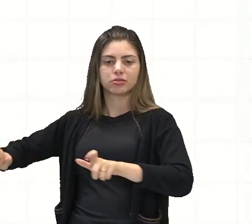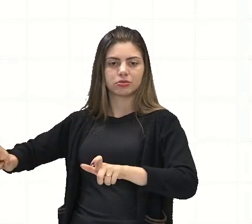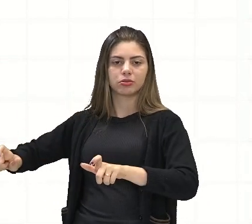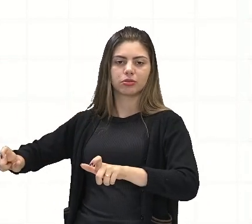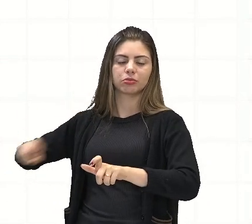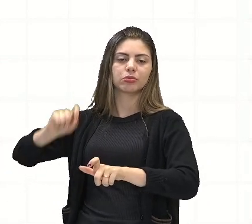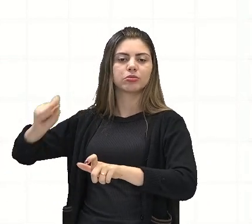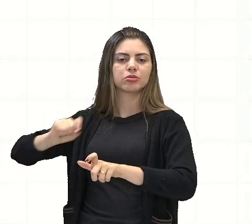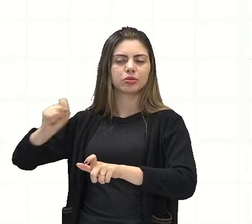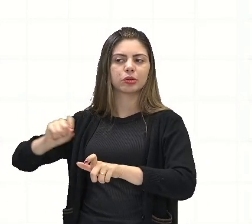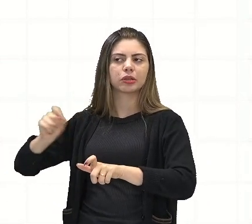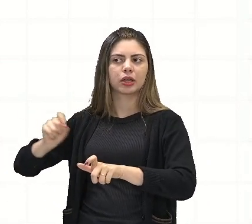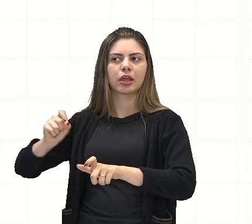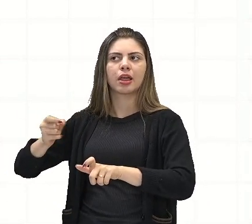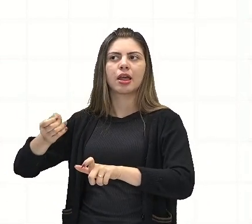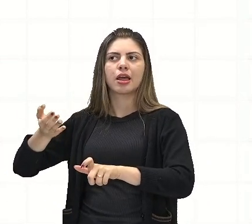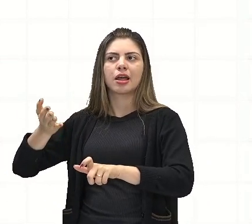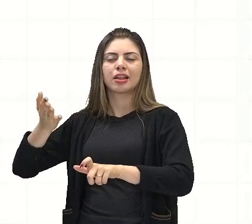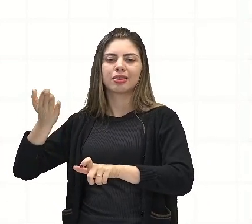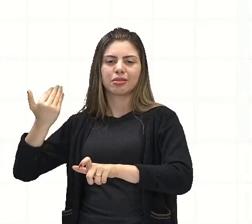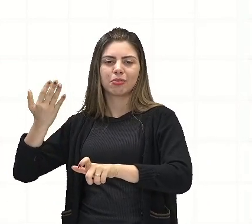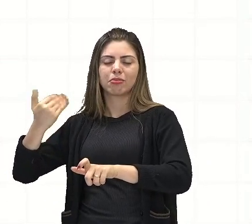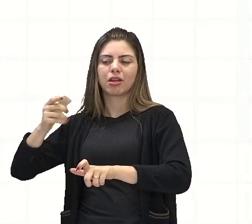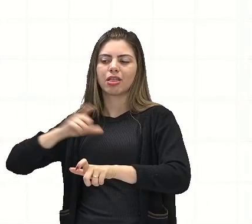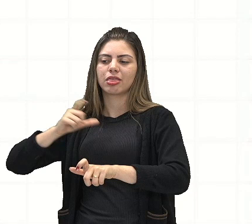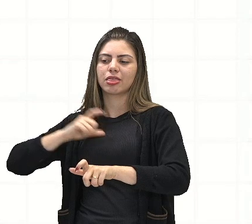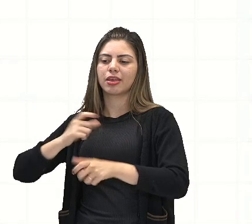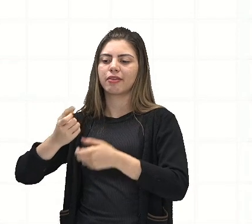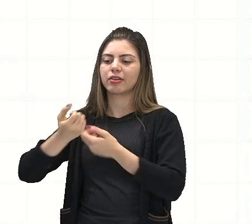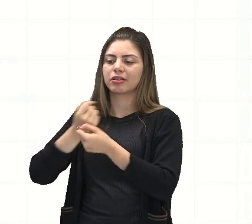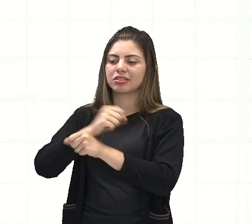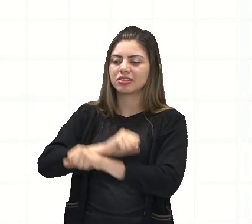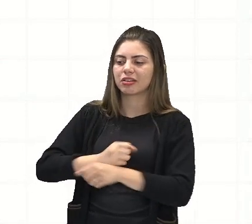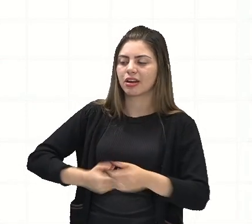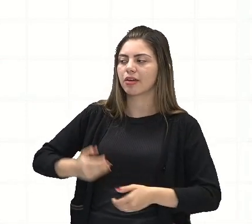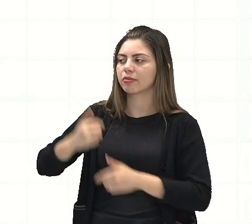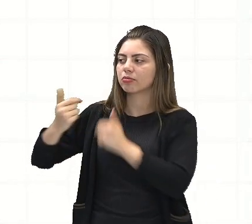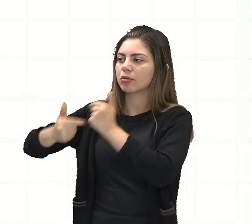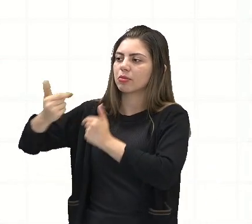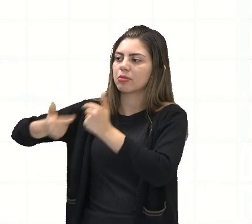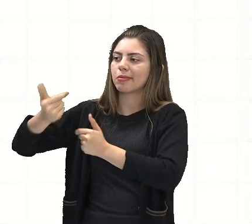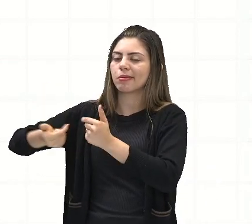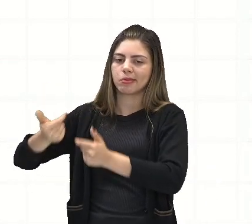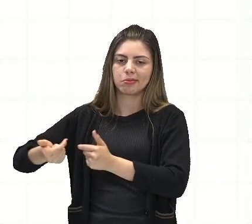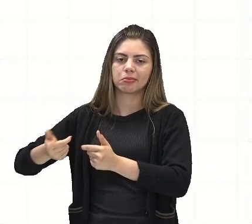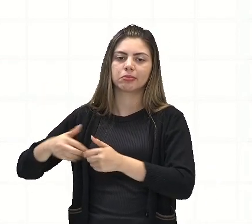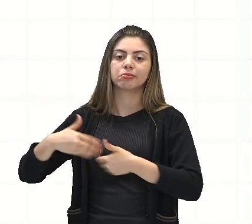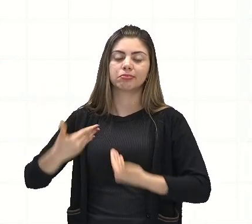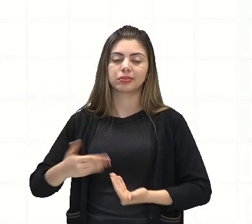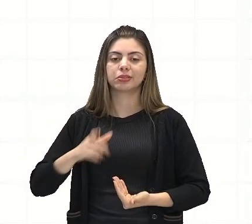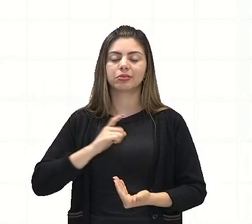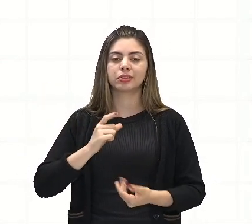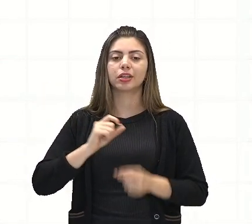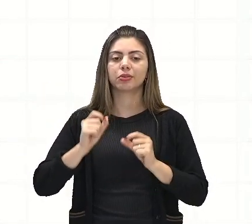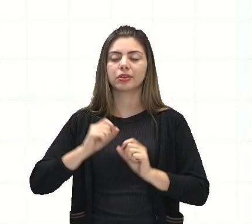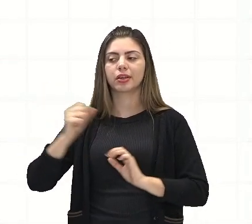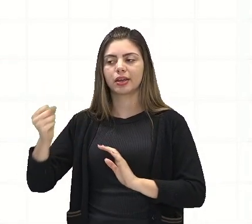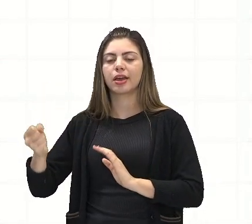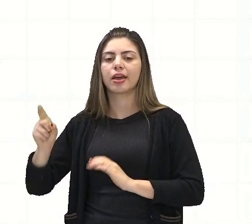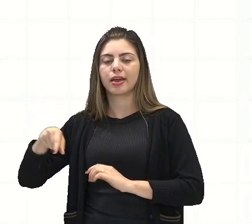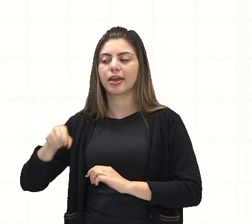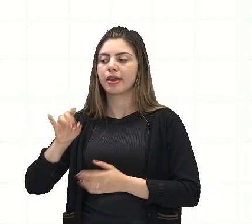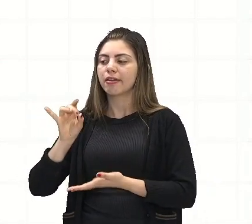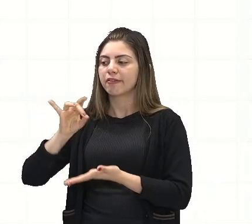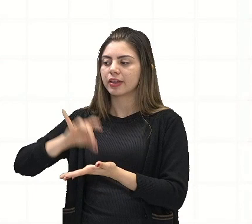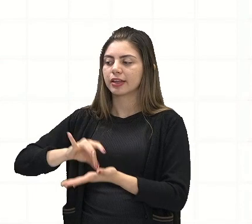que foram ali descendentes de escravizados. Então, eu tenho esse processo de identificação, eu